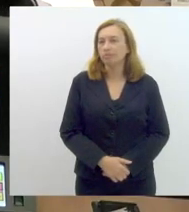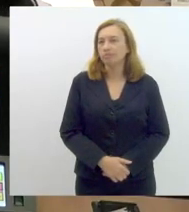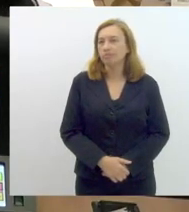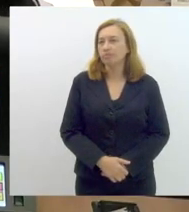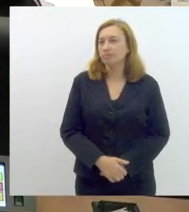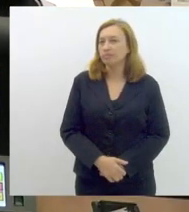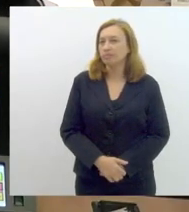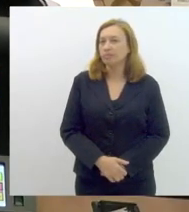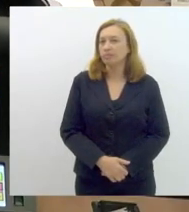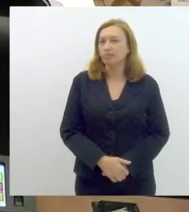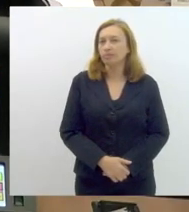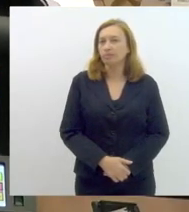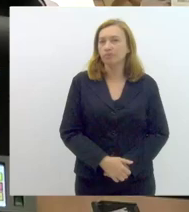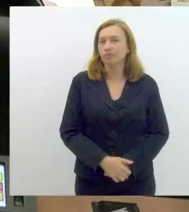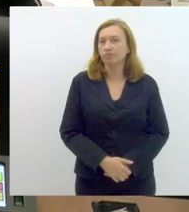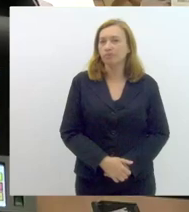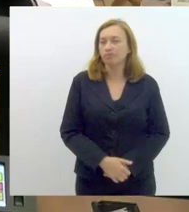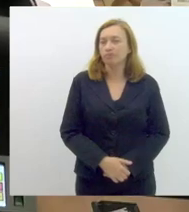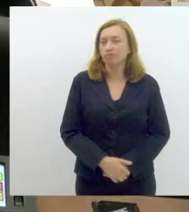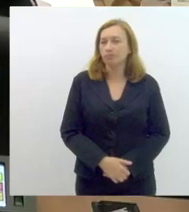Ela vai falar.